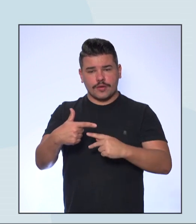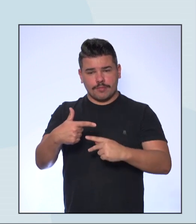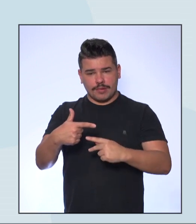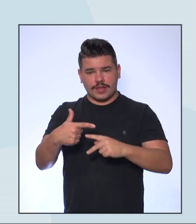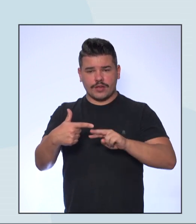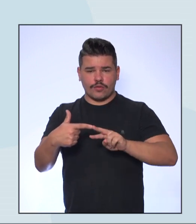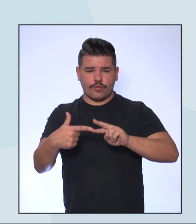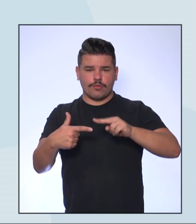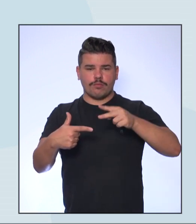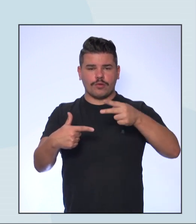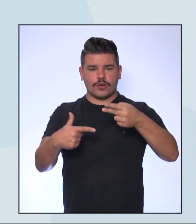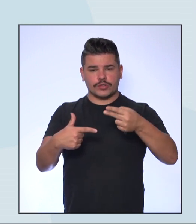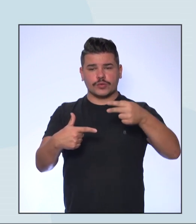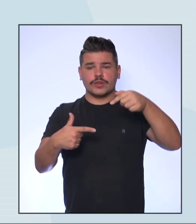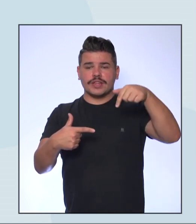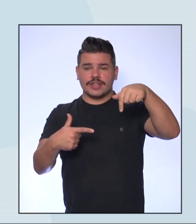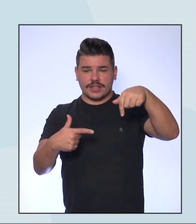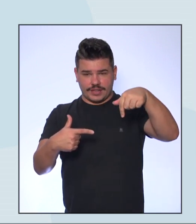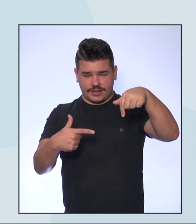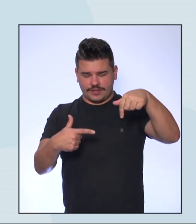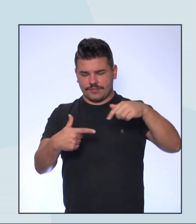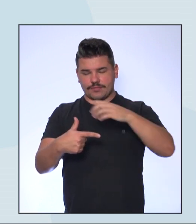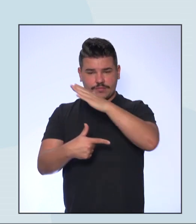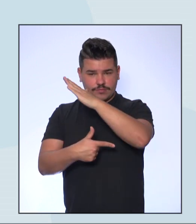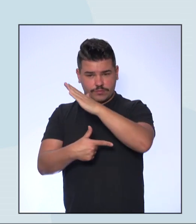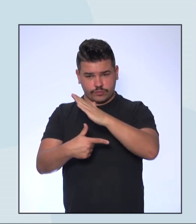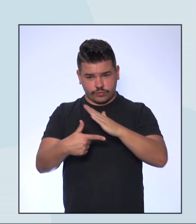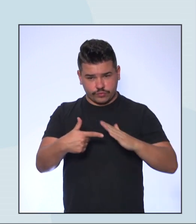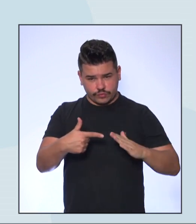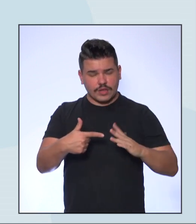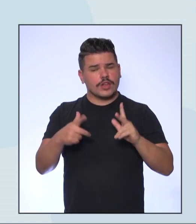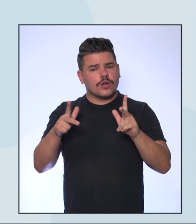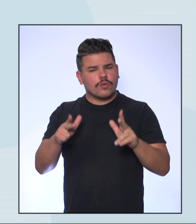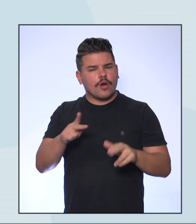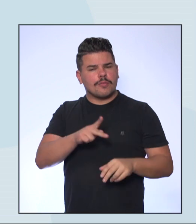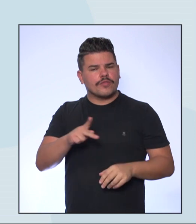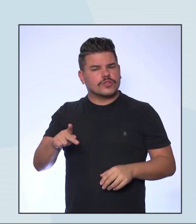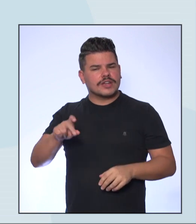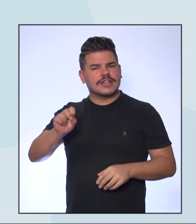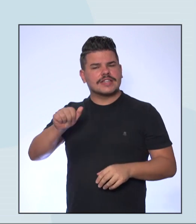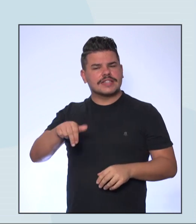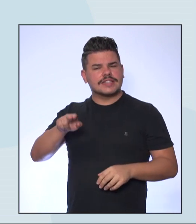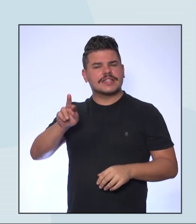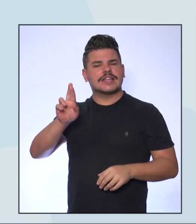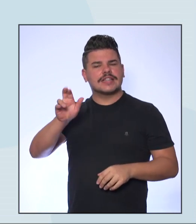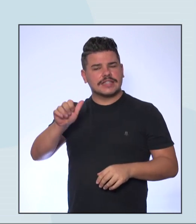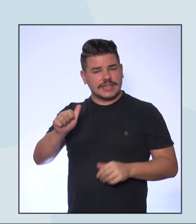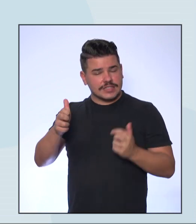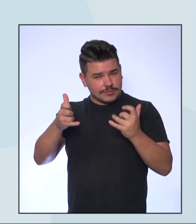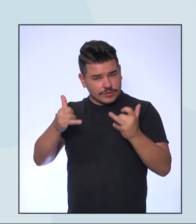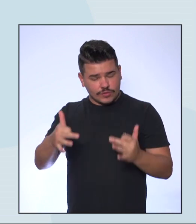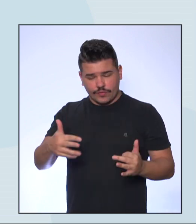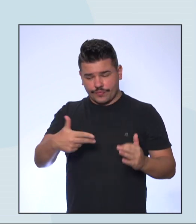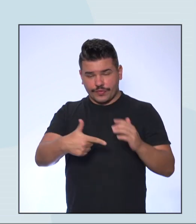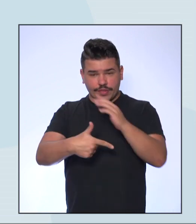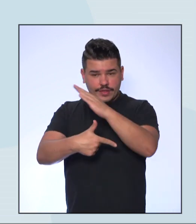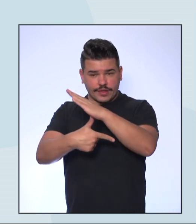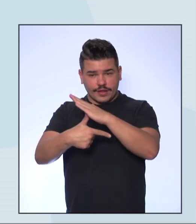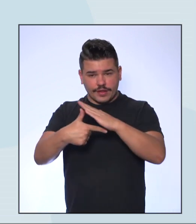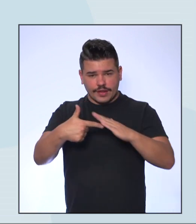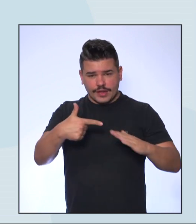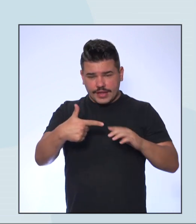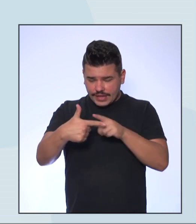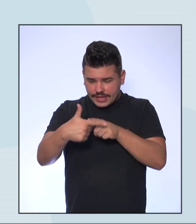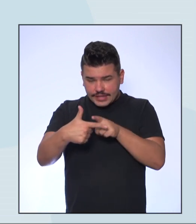os catetos. Como a professora Sandra comentou, eu vou olhar, né, para aquele ângulo, é ele que eu